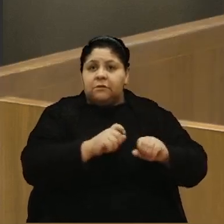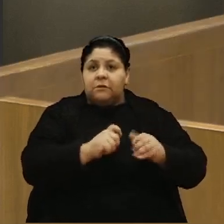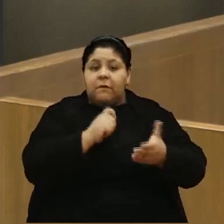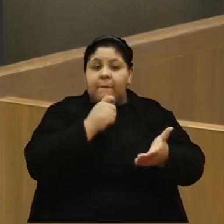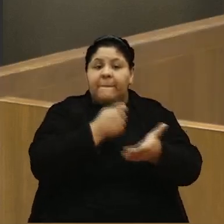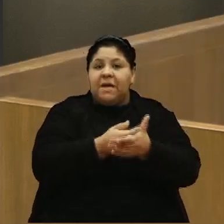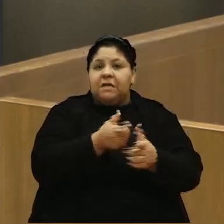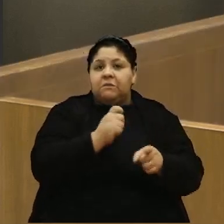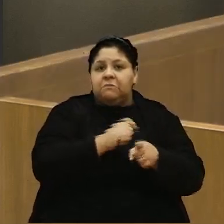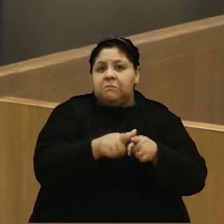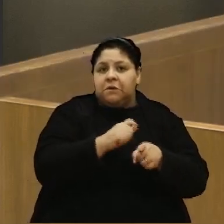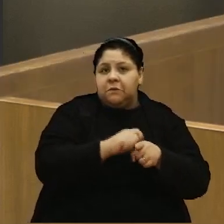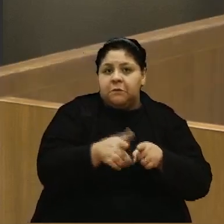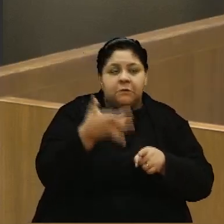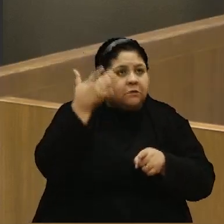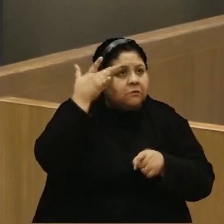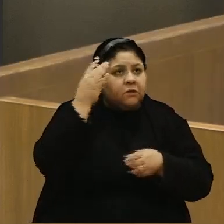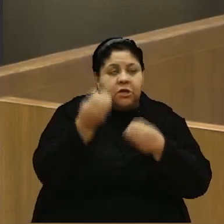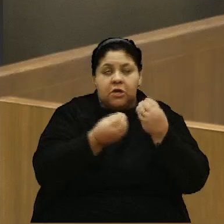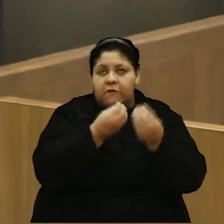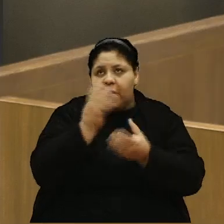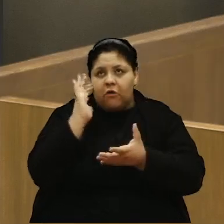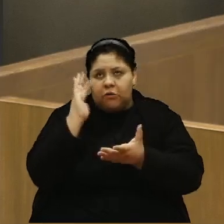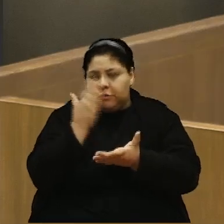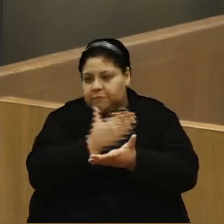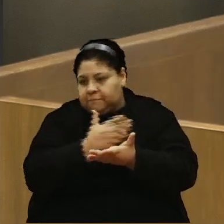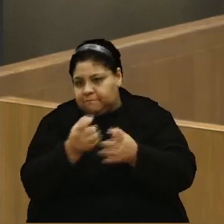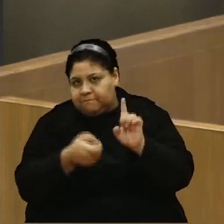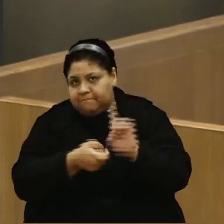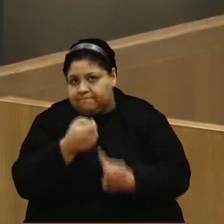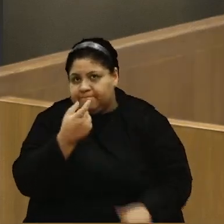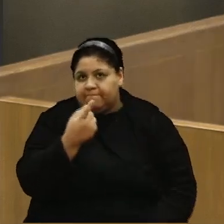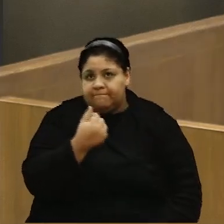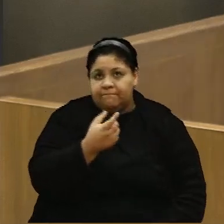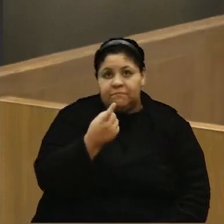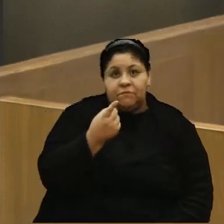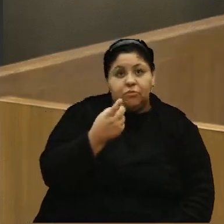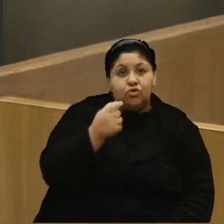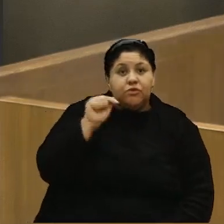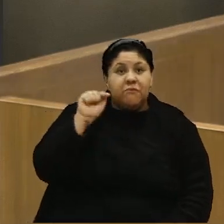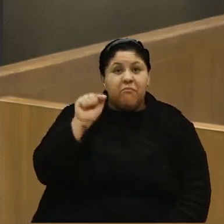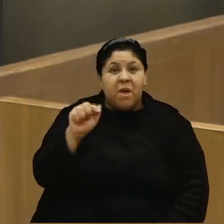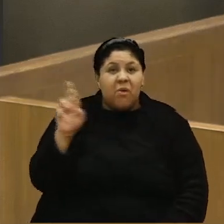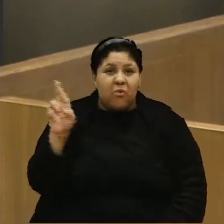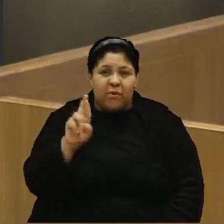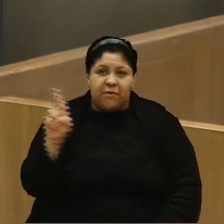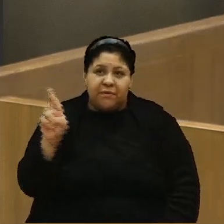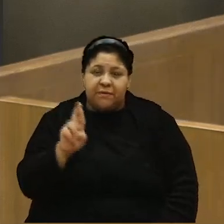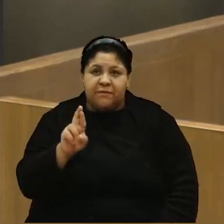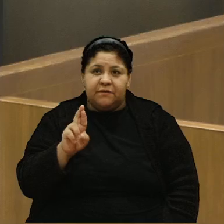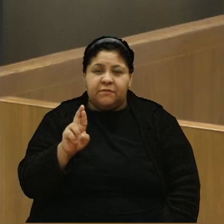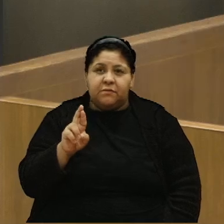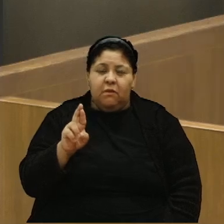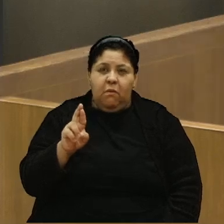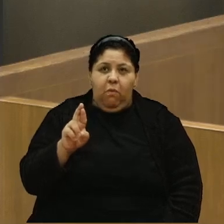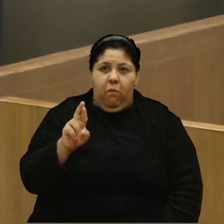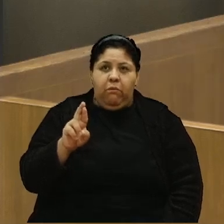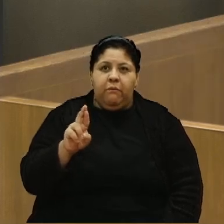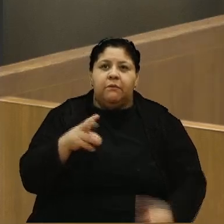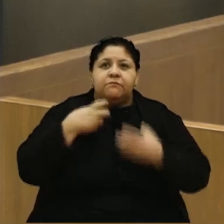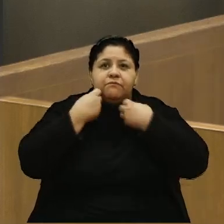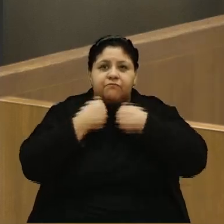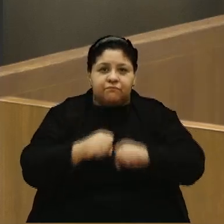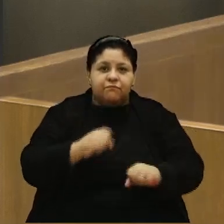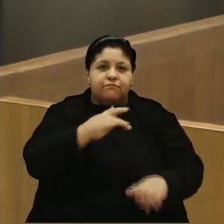aluguel, não sei como é que vai ser a partir desse mês, no valor de R$12 mil, né, para a Secretaria